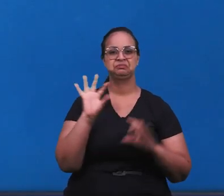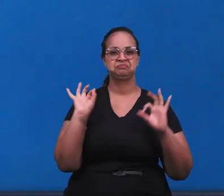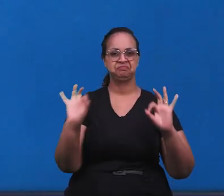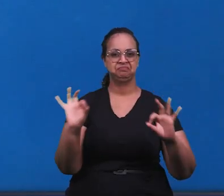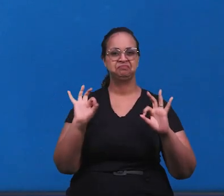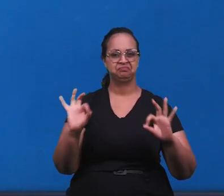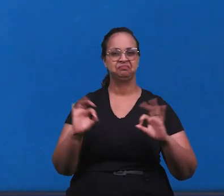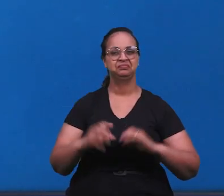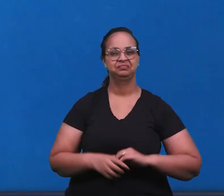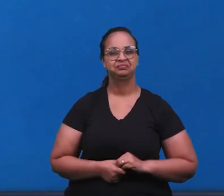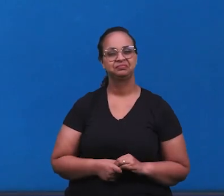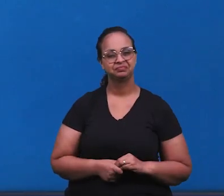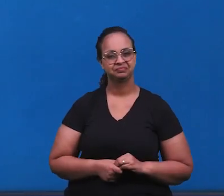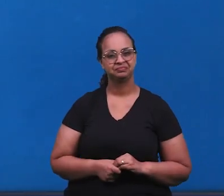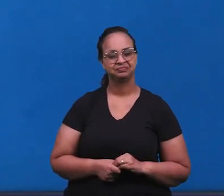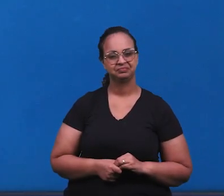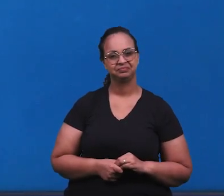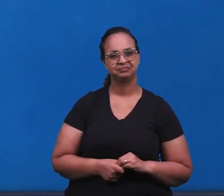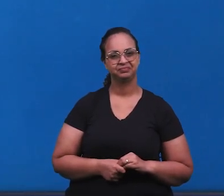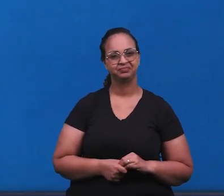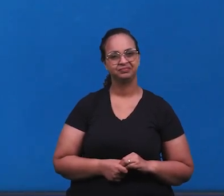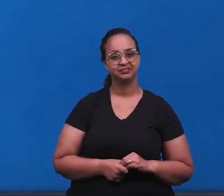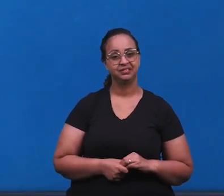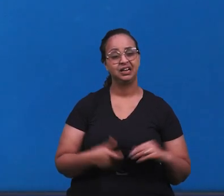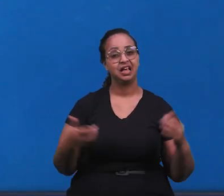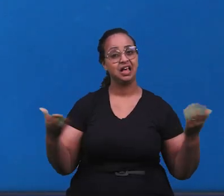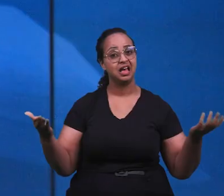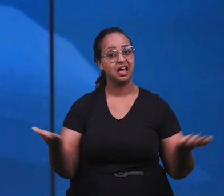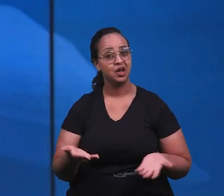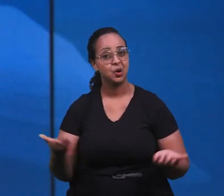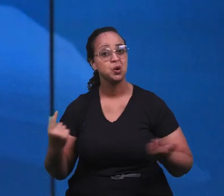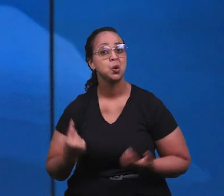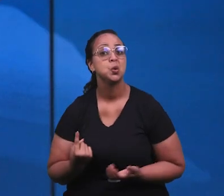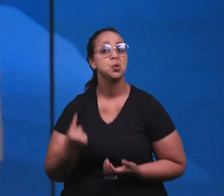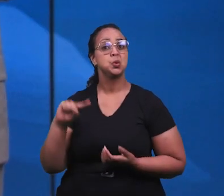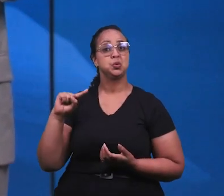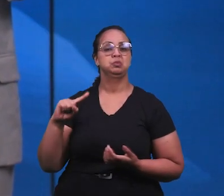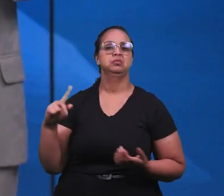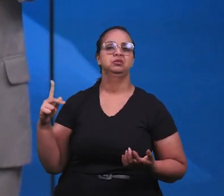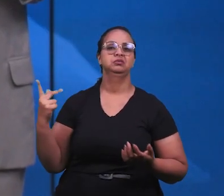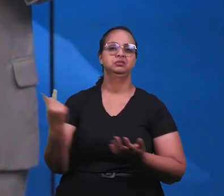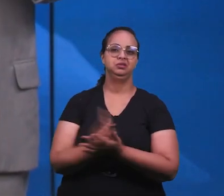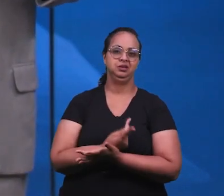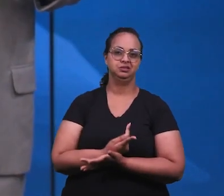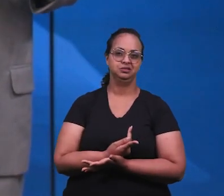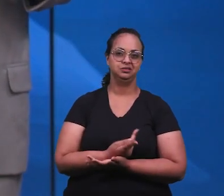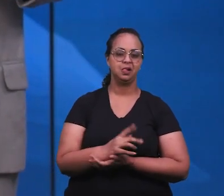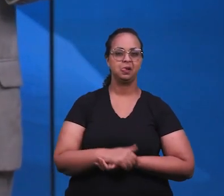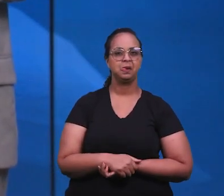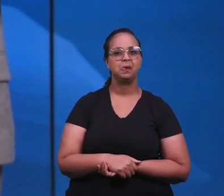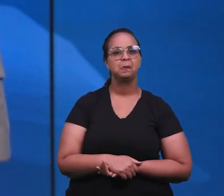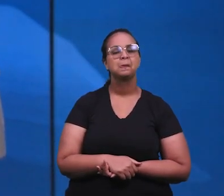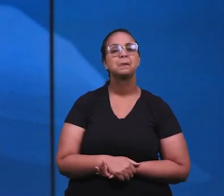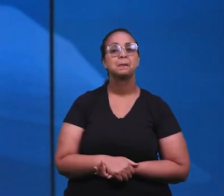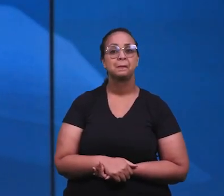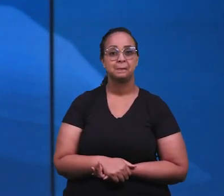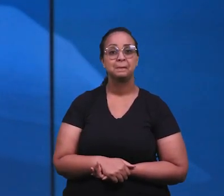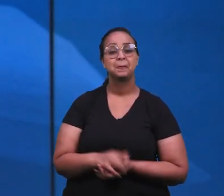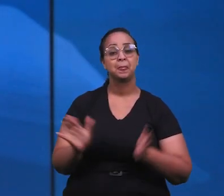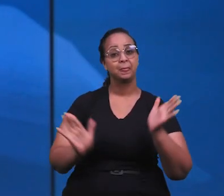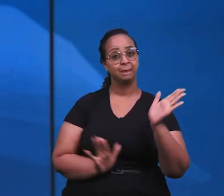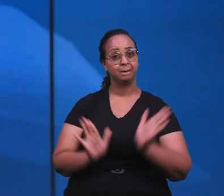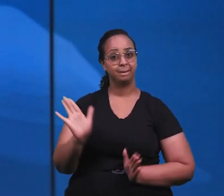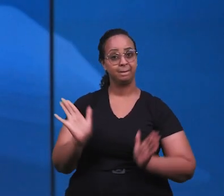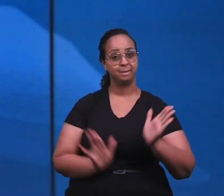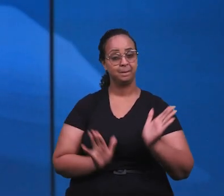resposta que eles fizeram. Glória a Deus. Muito bem, nós vamos agora passar para a última parte, aliás, a penúltima parte, né? Que é relacionada ao